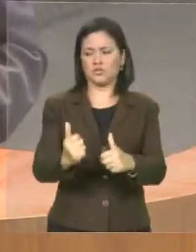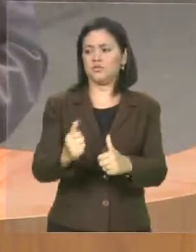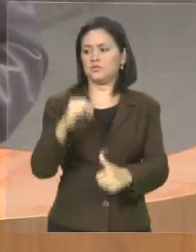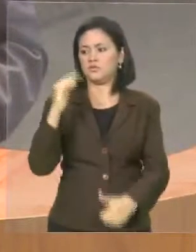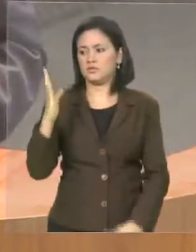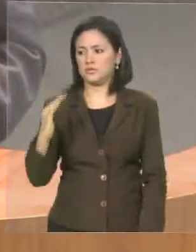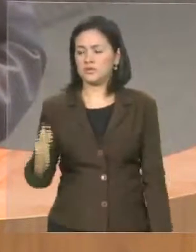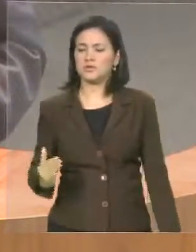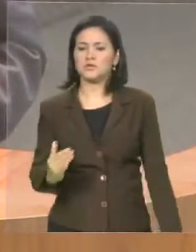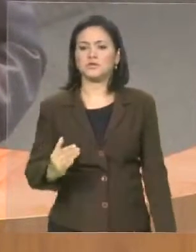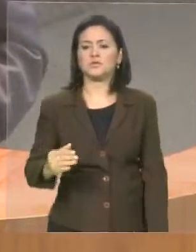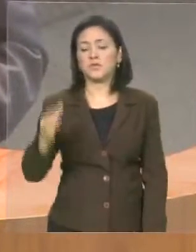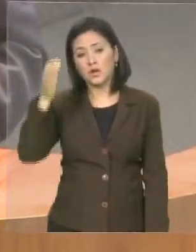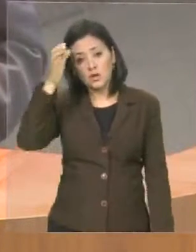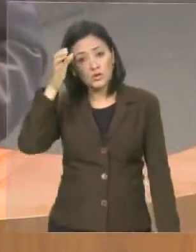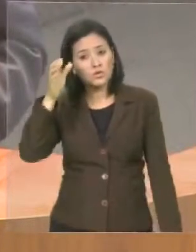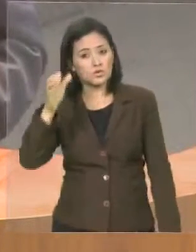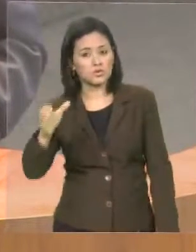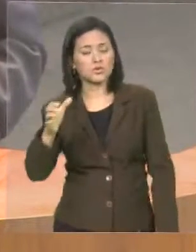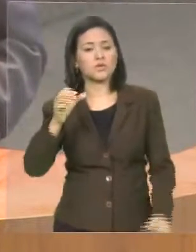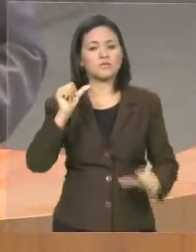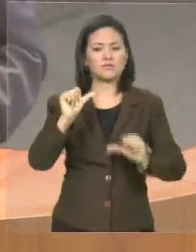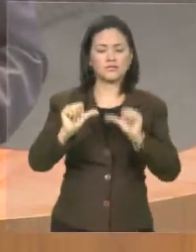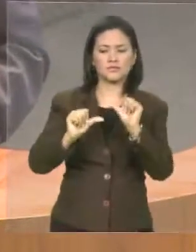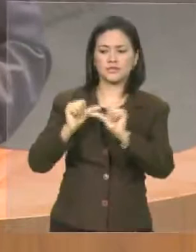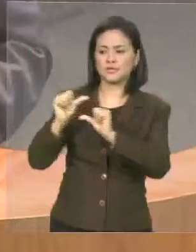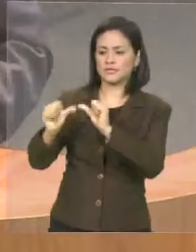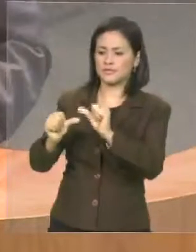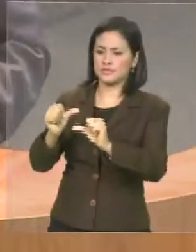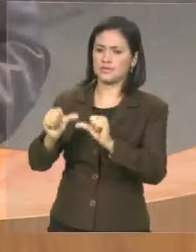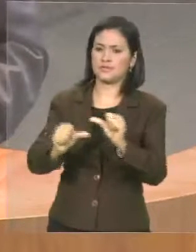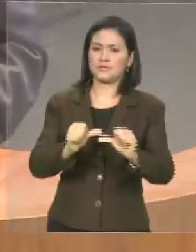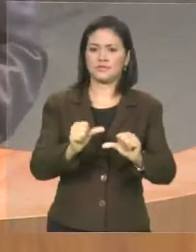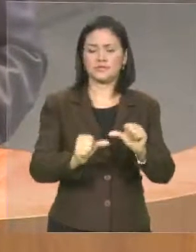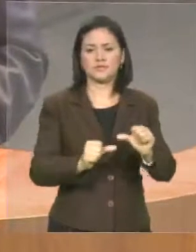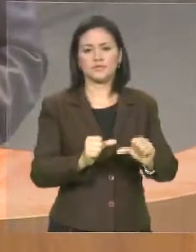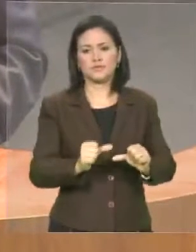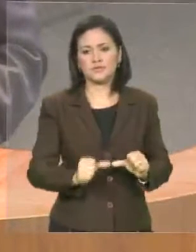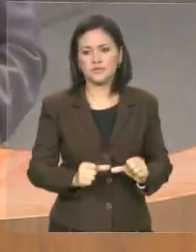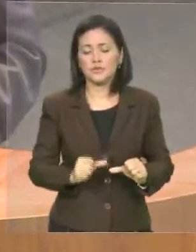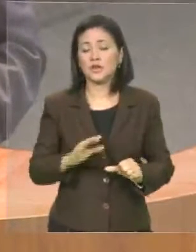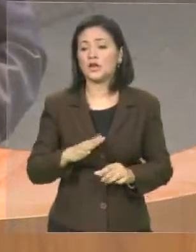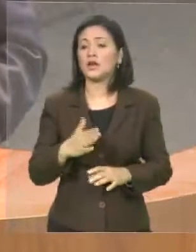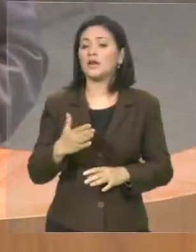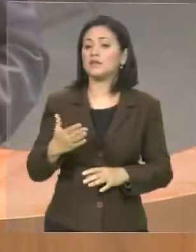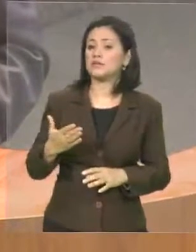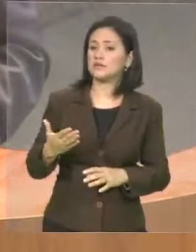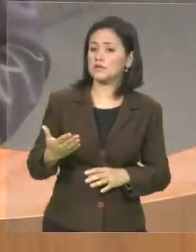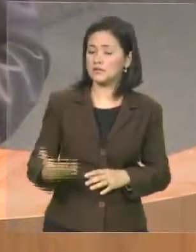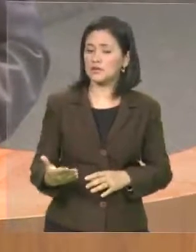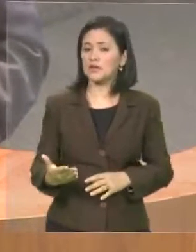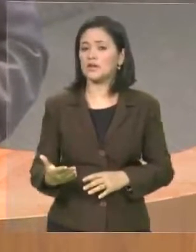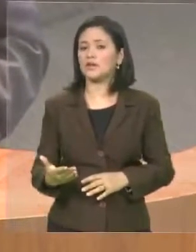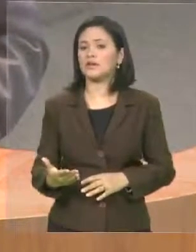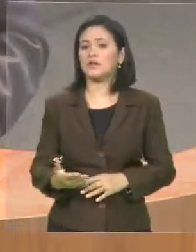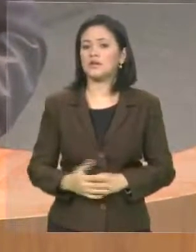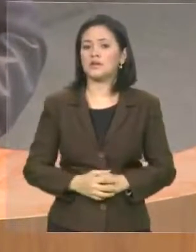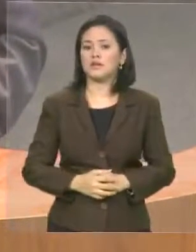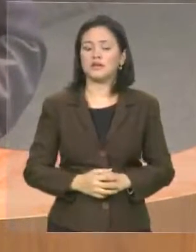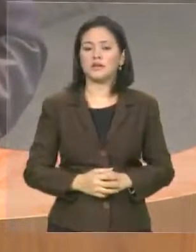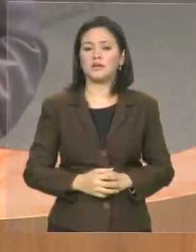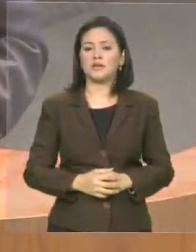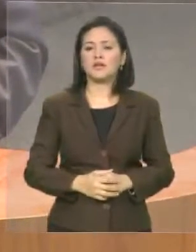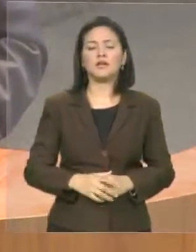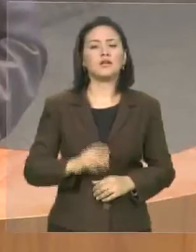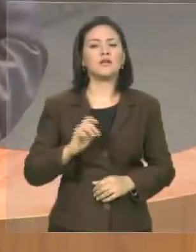muda, e muitas foram levadas nessa condição até que se houvesse, por outro modo, de ver a